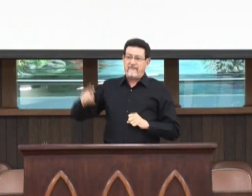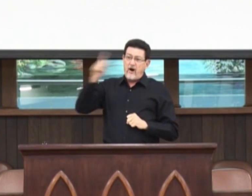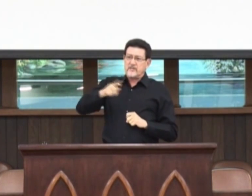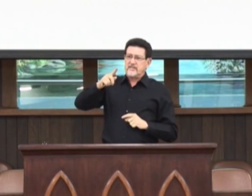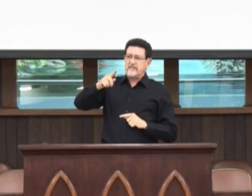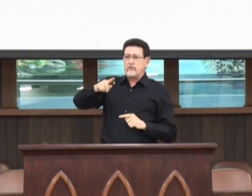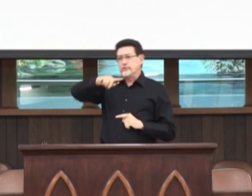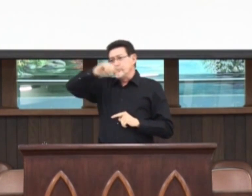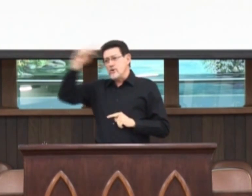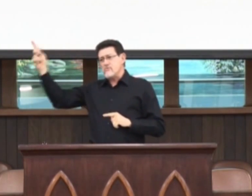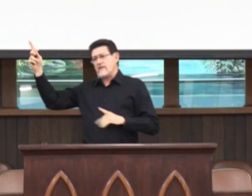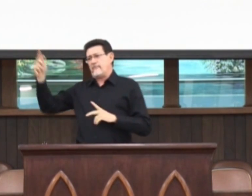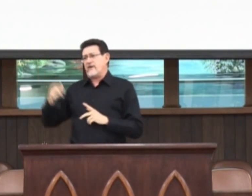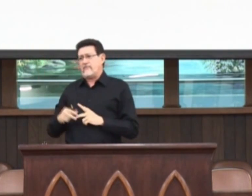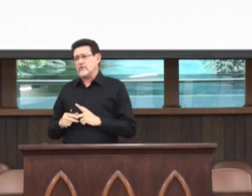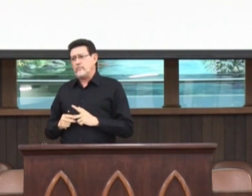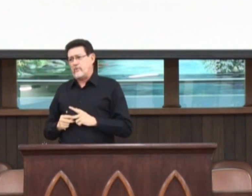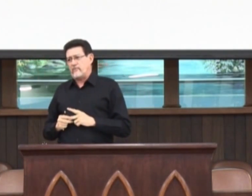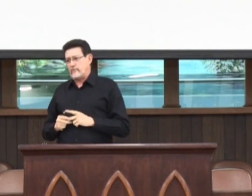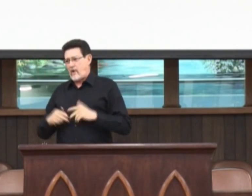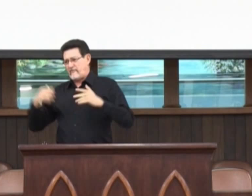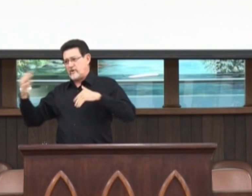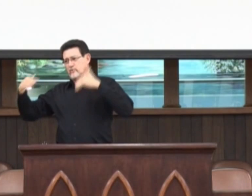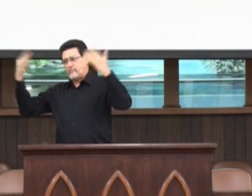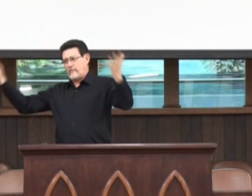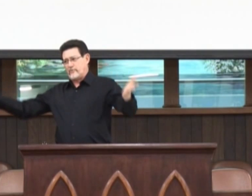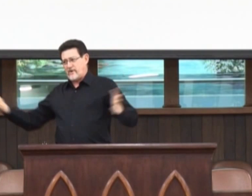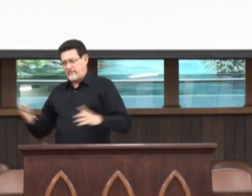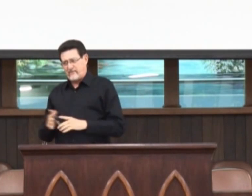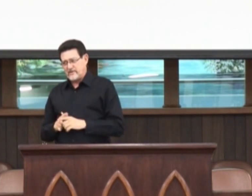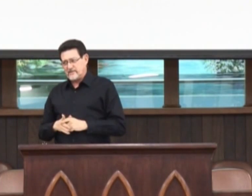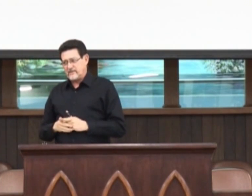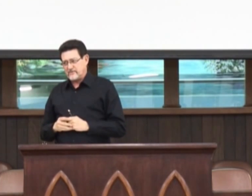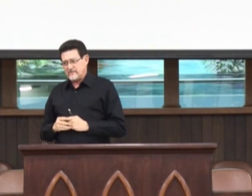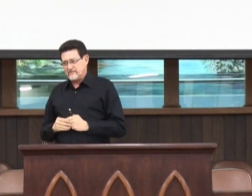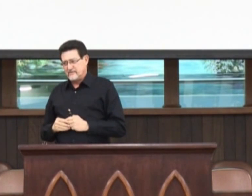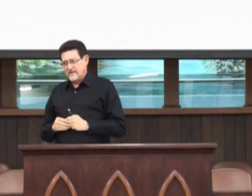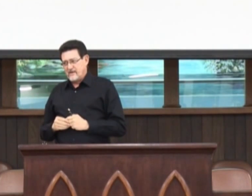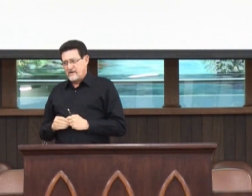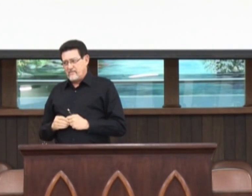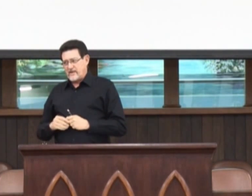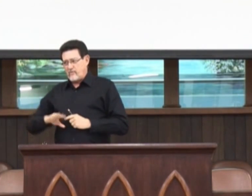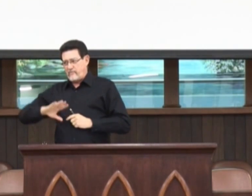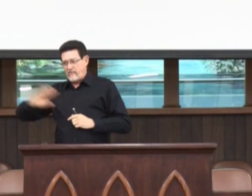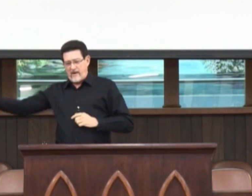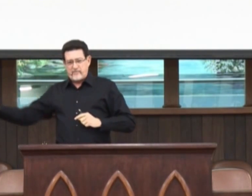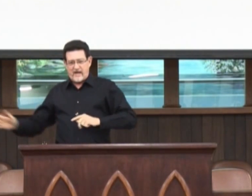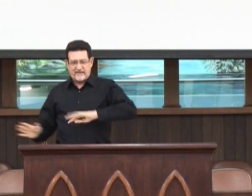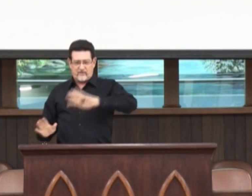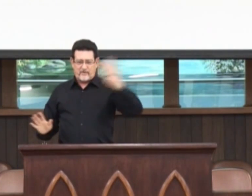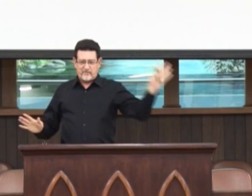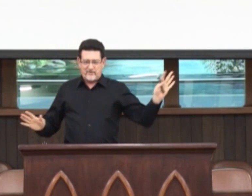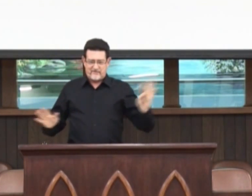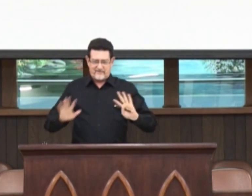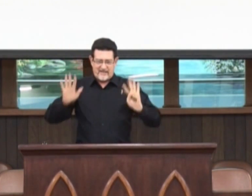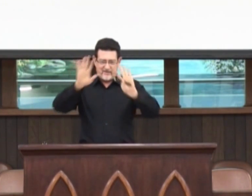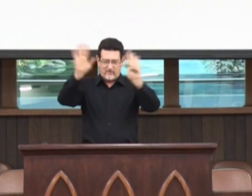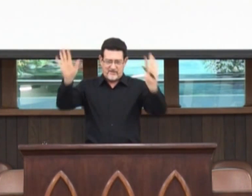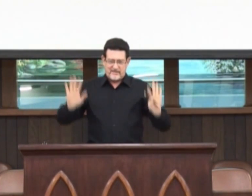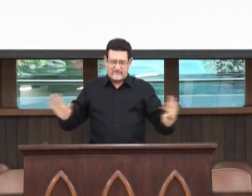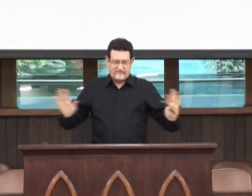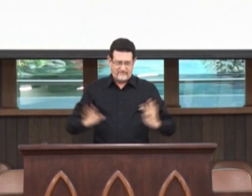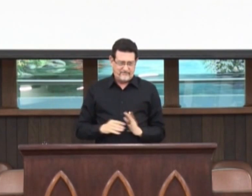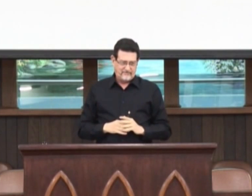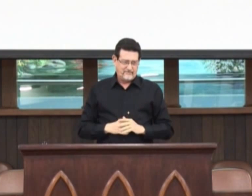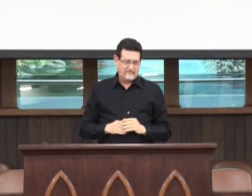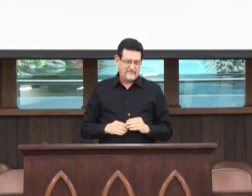A voz de Deus nunca foi a voz do povo, ou a voz do povo nunca foi a voz de Deus. Porque o povo vai para um lado, Deus vai para o outro. Eles não